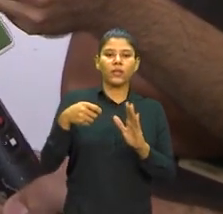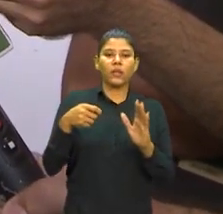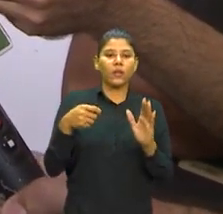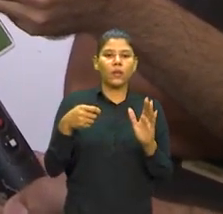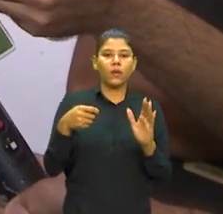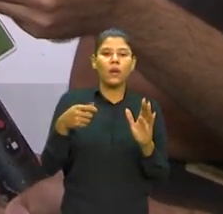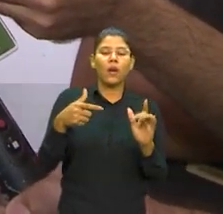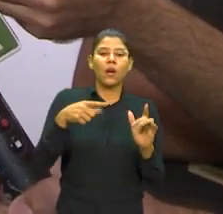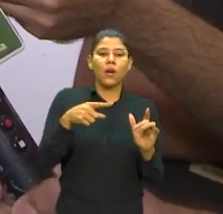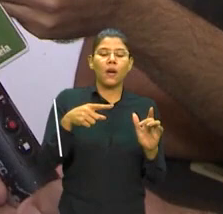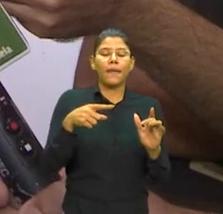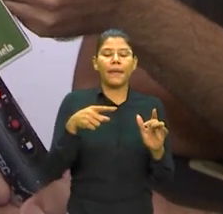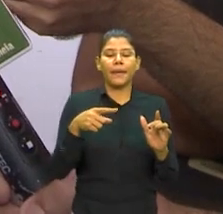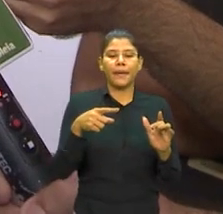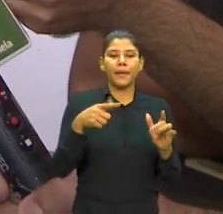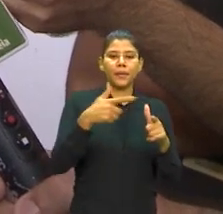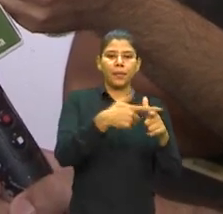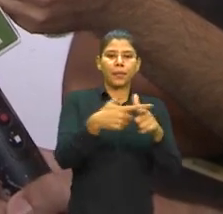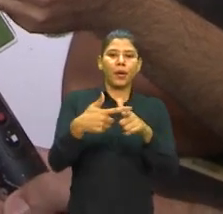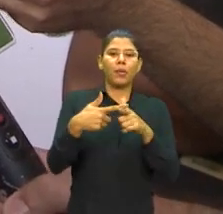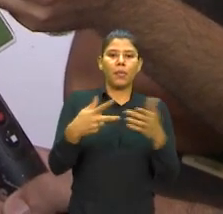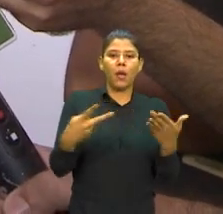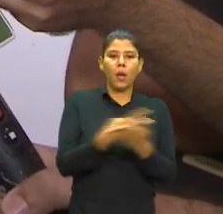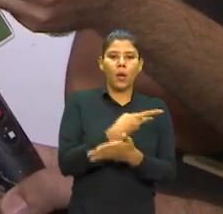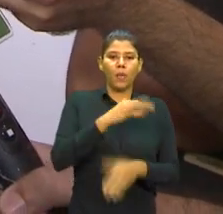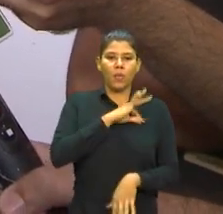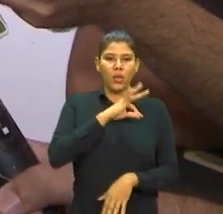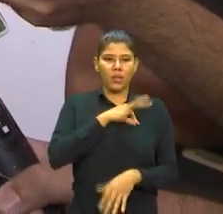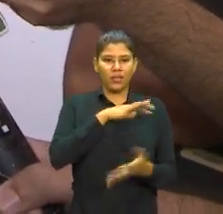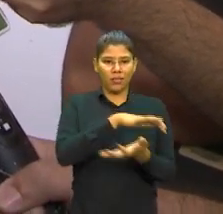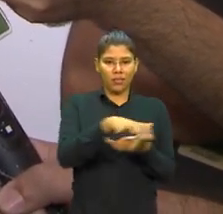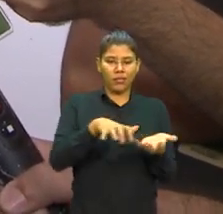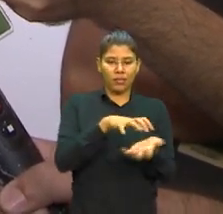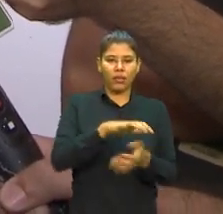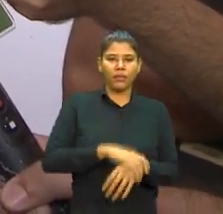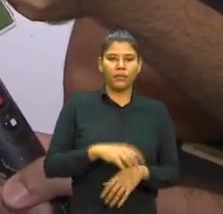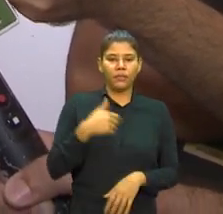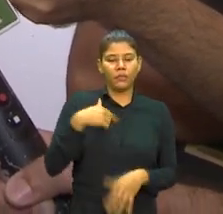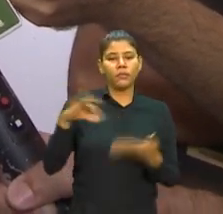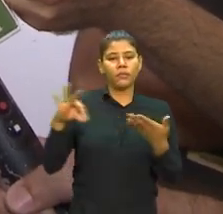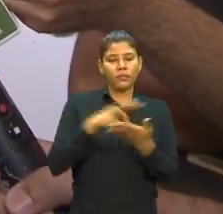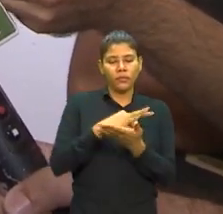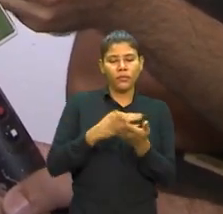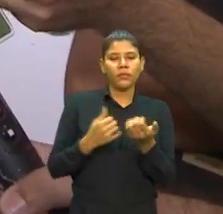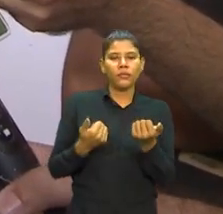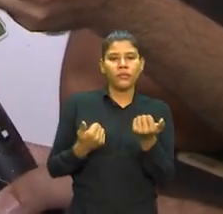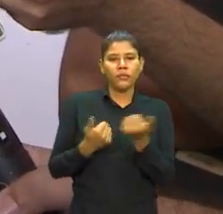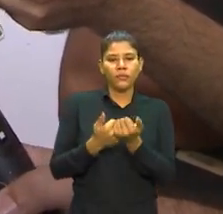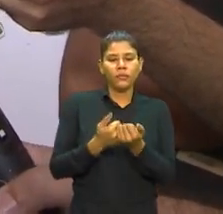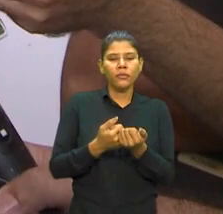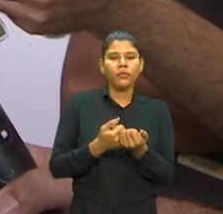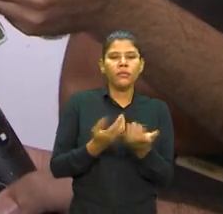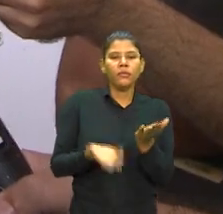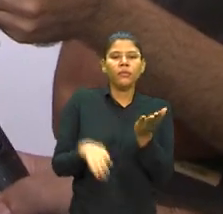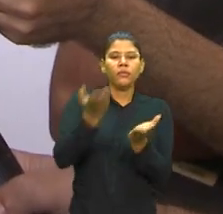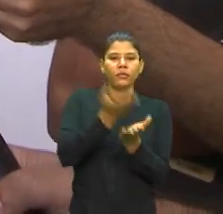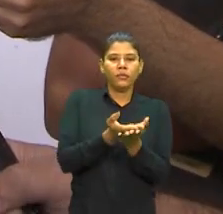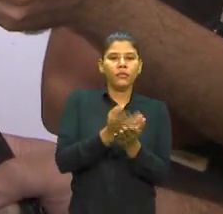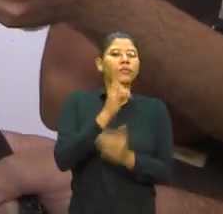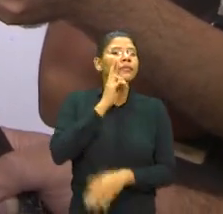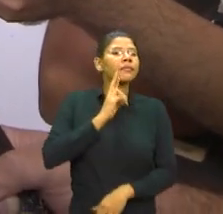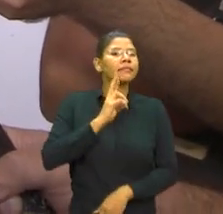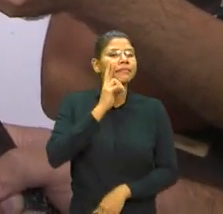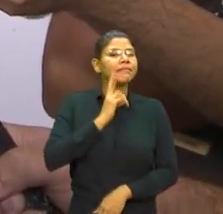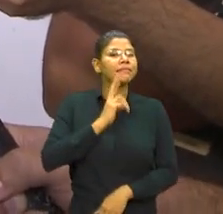eu como também subscritor do requerimento do deputado Romeu aliger que é o autor